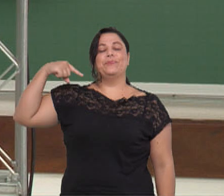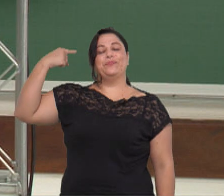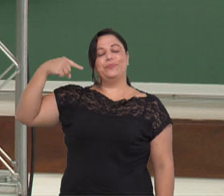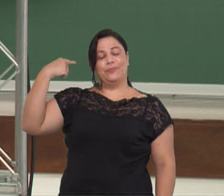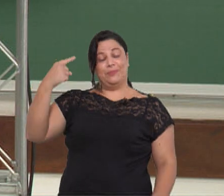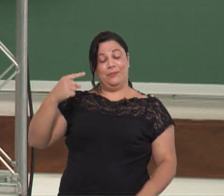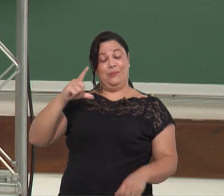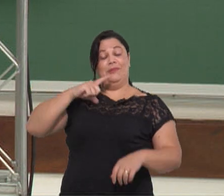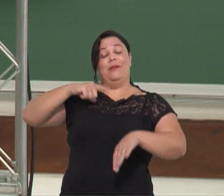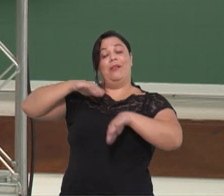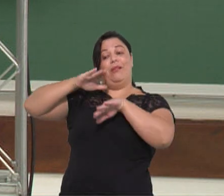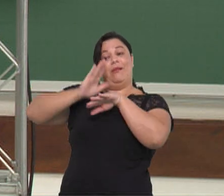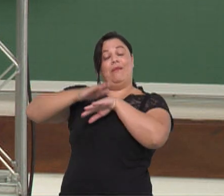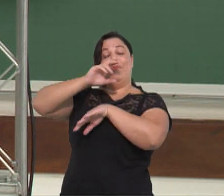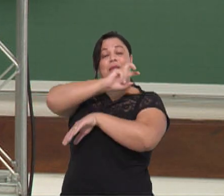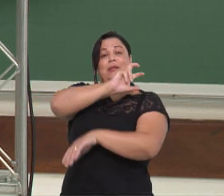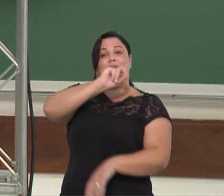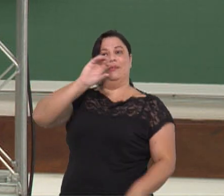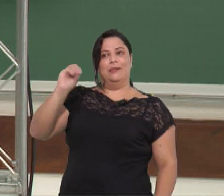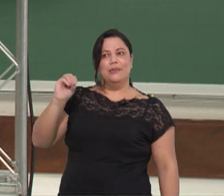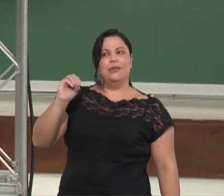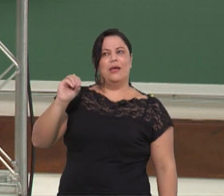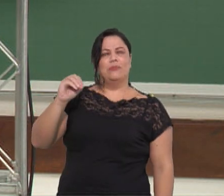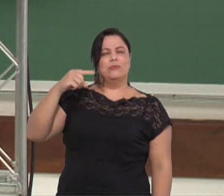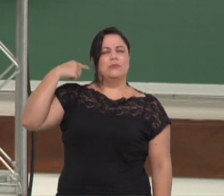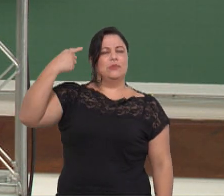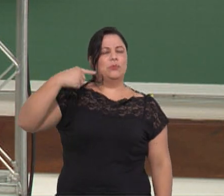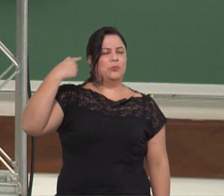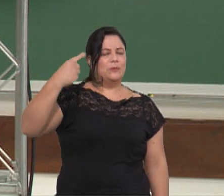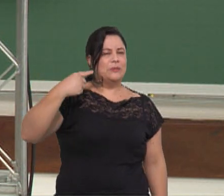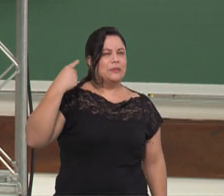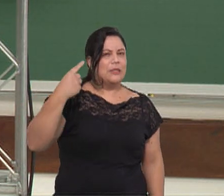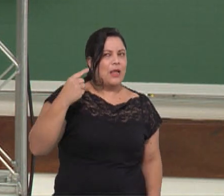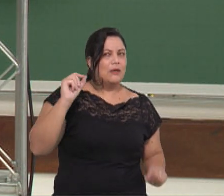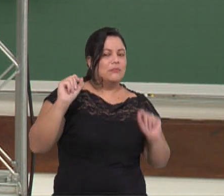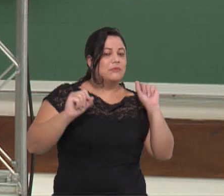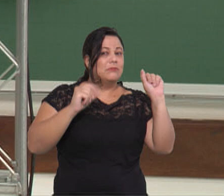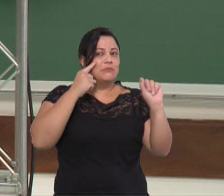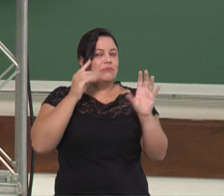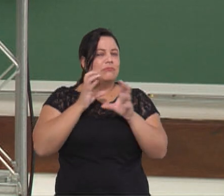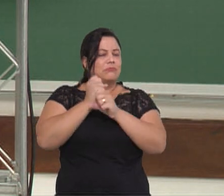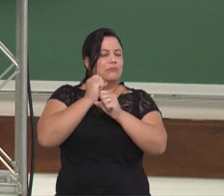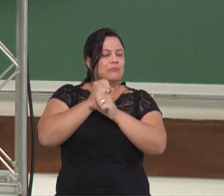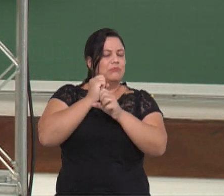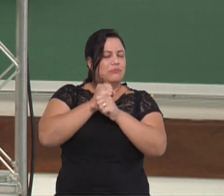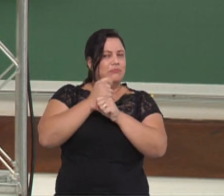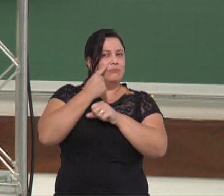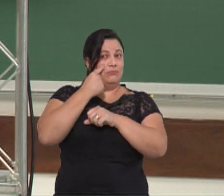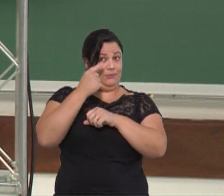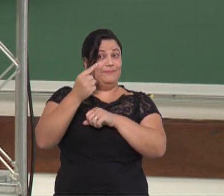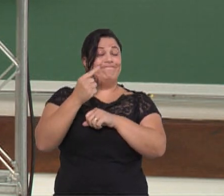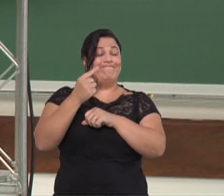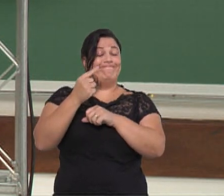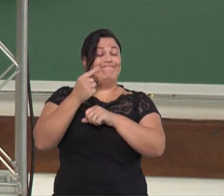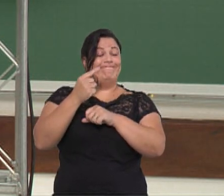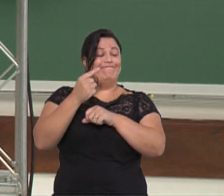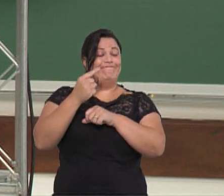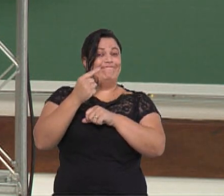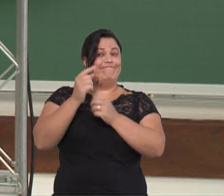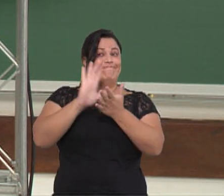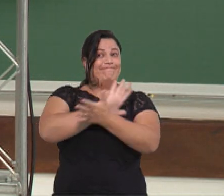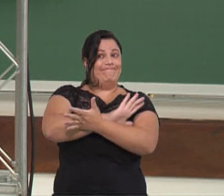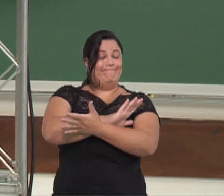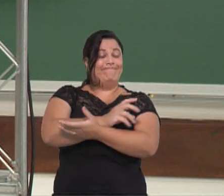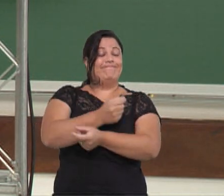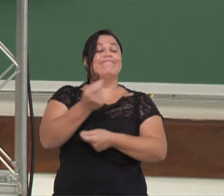500 deputados federais, basta você fazer aí na sua casa esse cálculo rápido. E nós